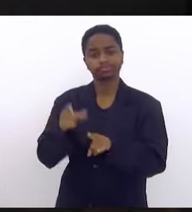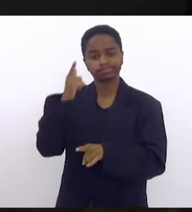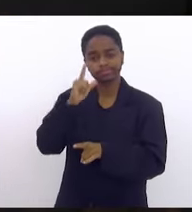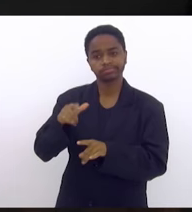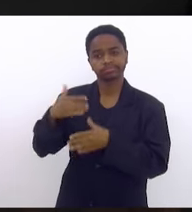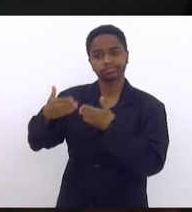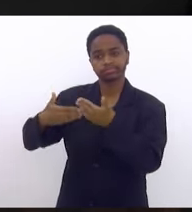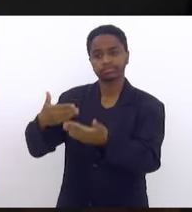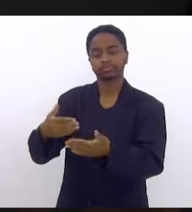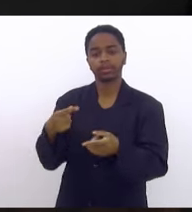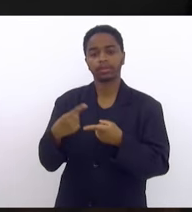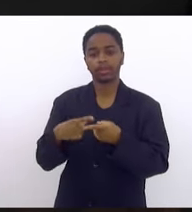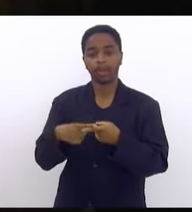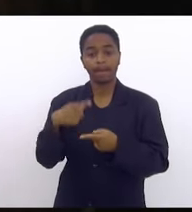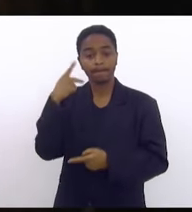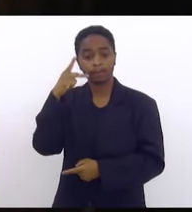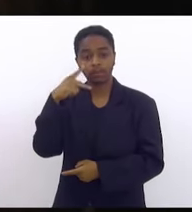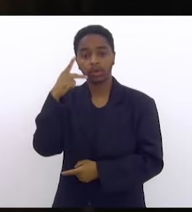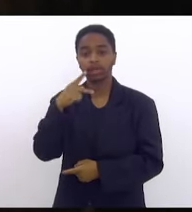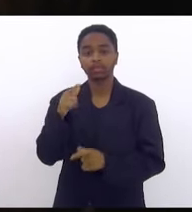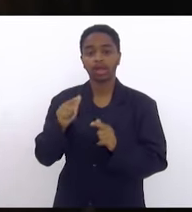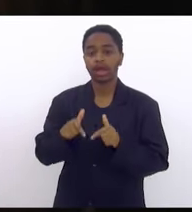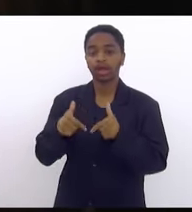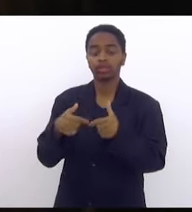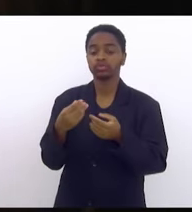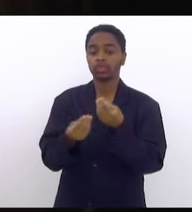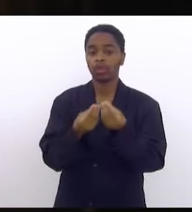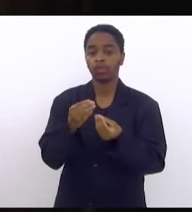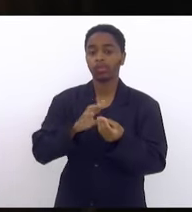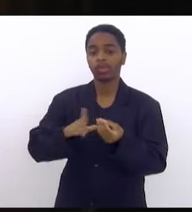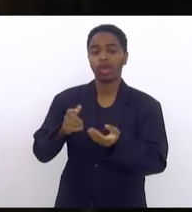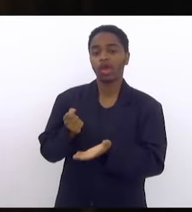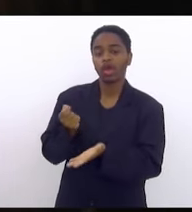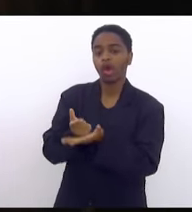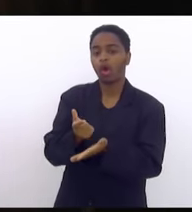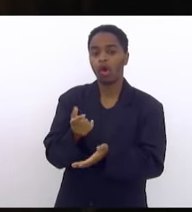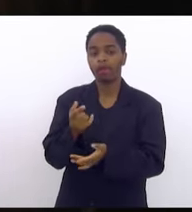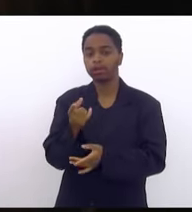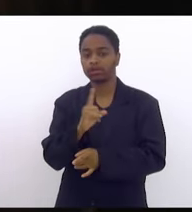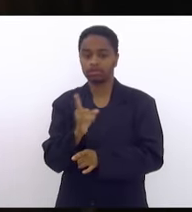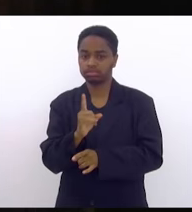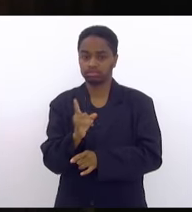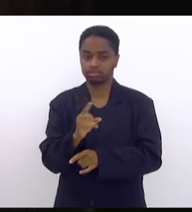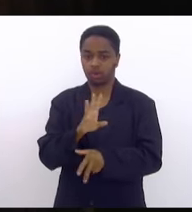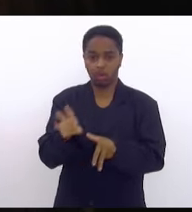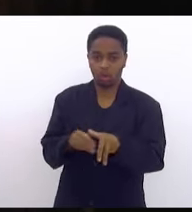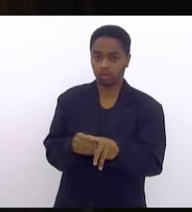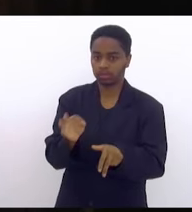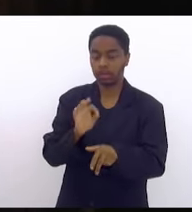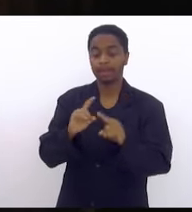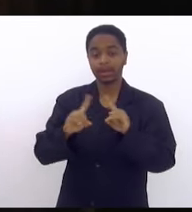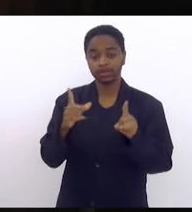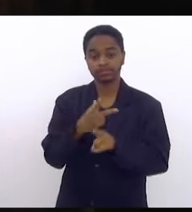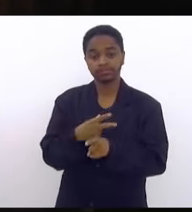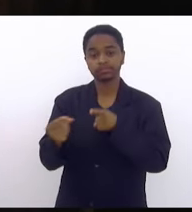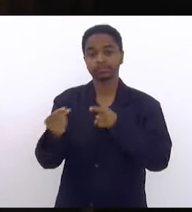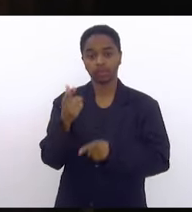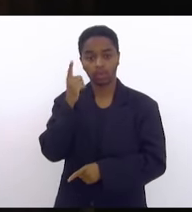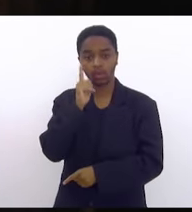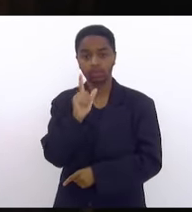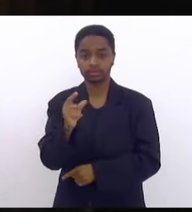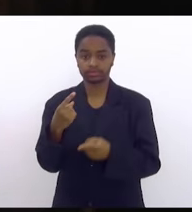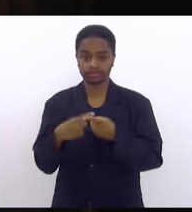dando. Não é porque política se faz não com a compra, como muita gente, né, quer fazer, mas com conquista. Meus eleitores sempre